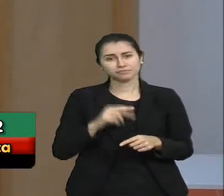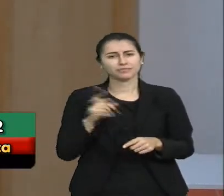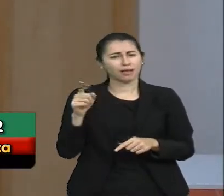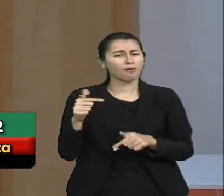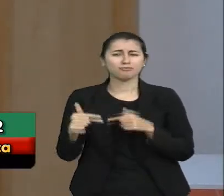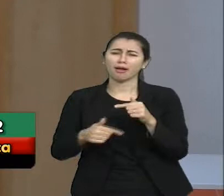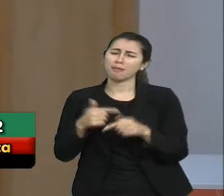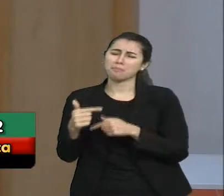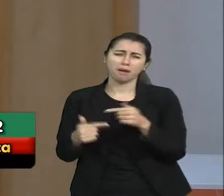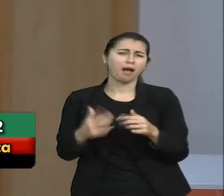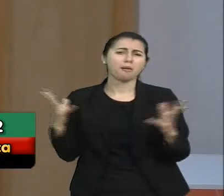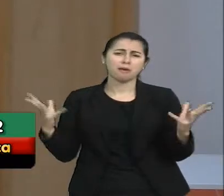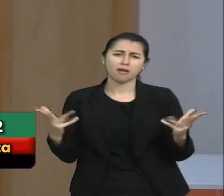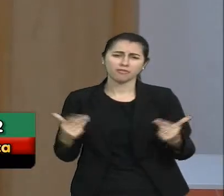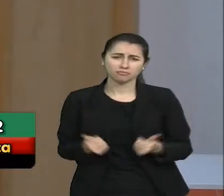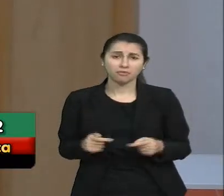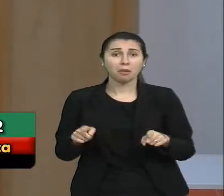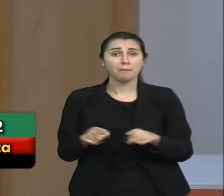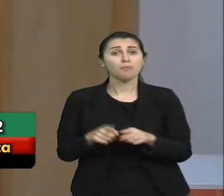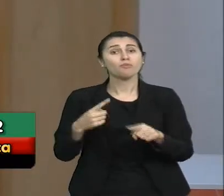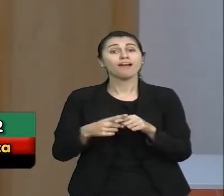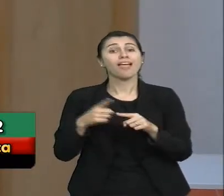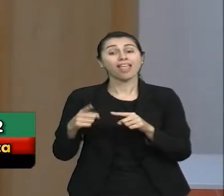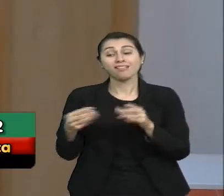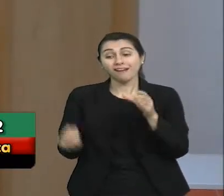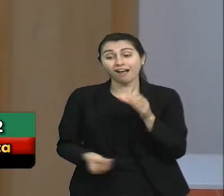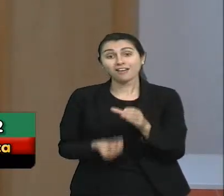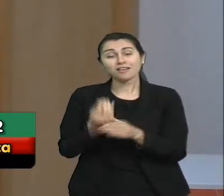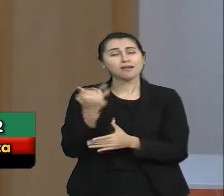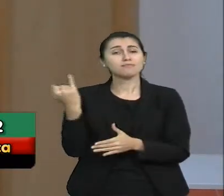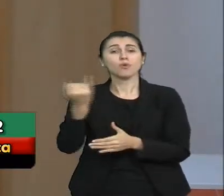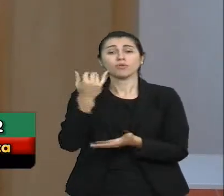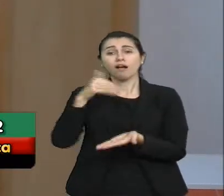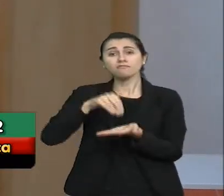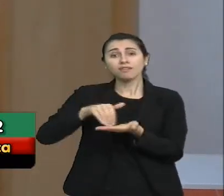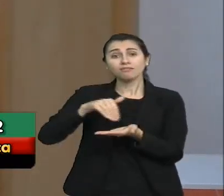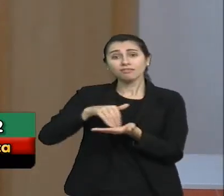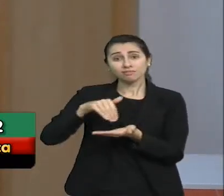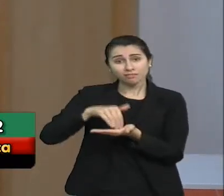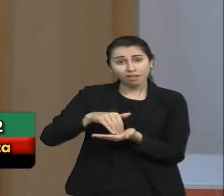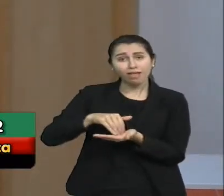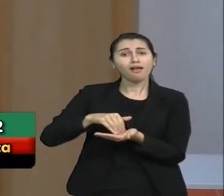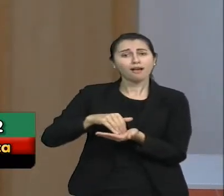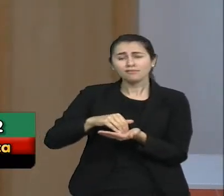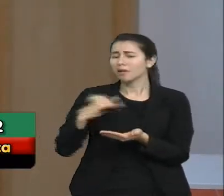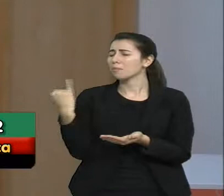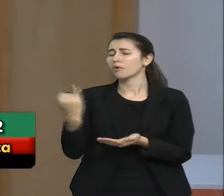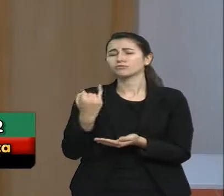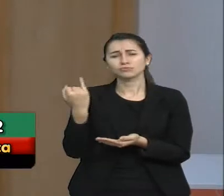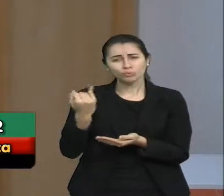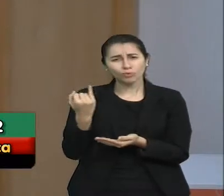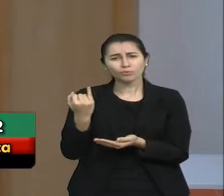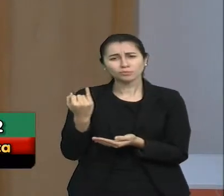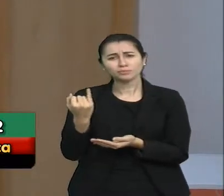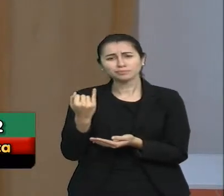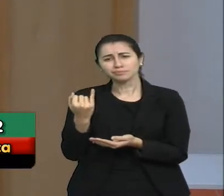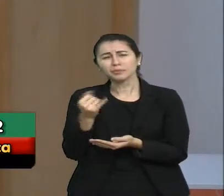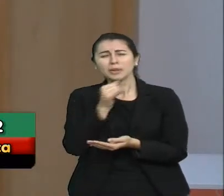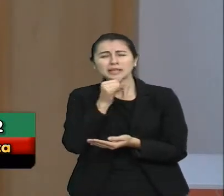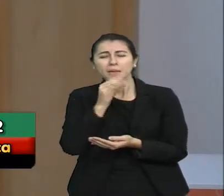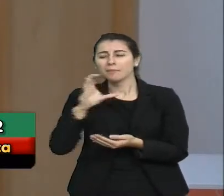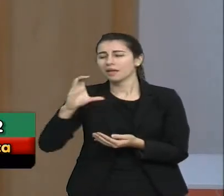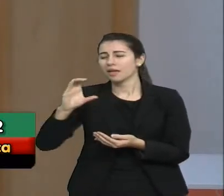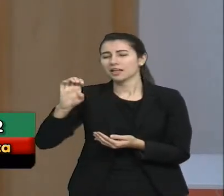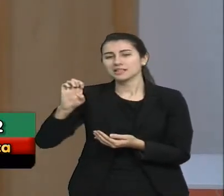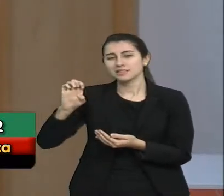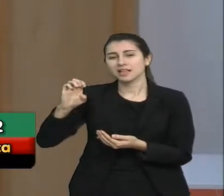inclui a criação de importantes secretarias executivas, sendo uma delas a CEPIR, que, tão pouco tempo de